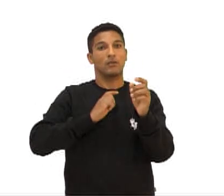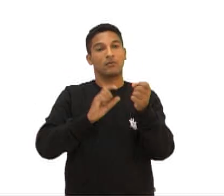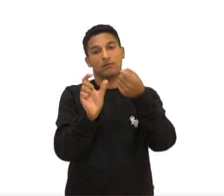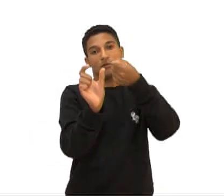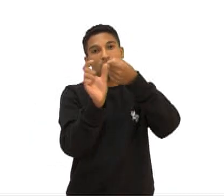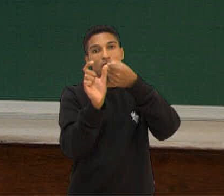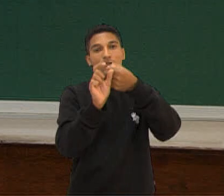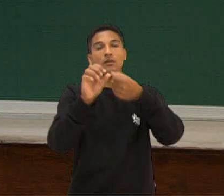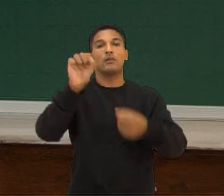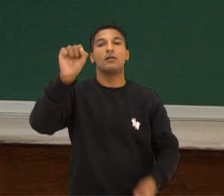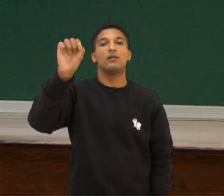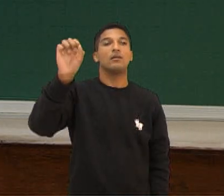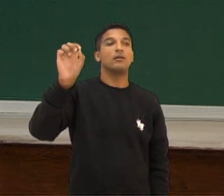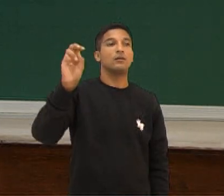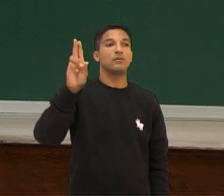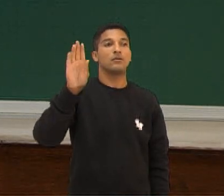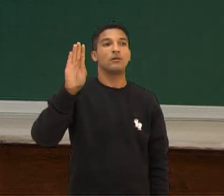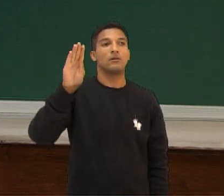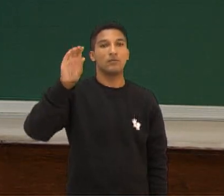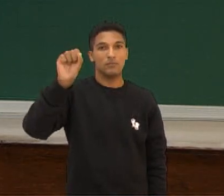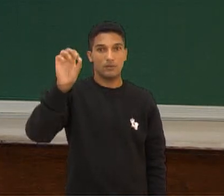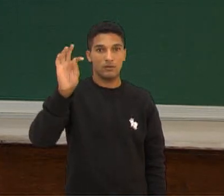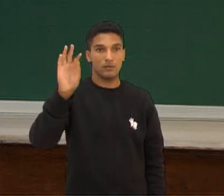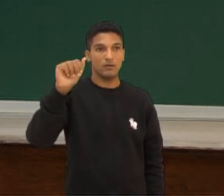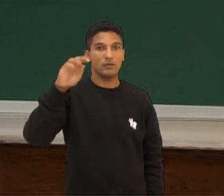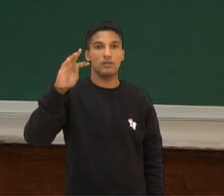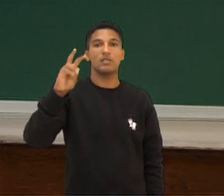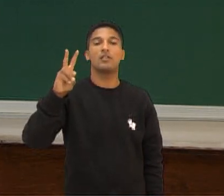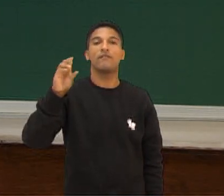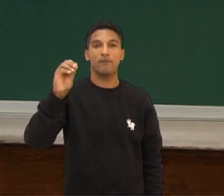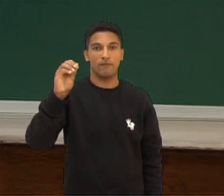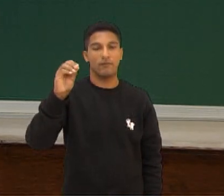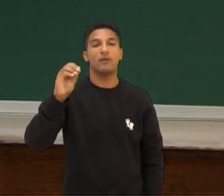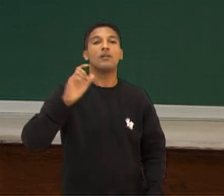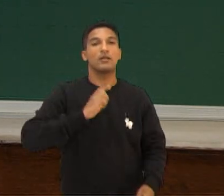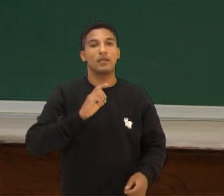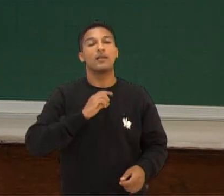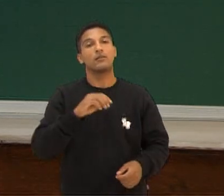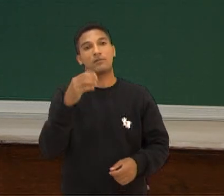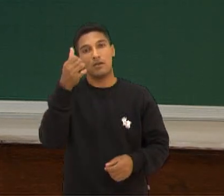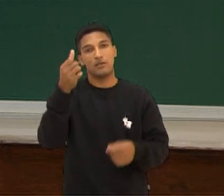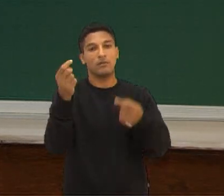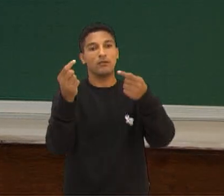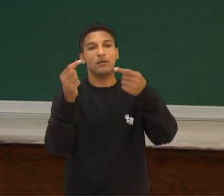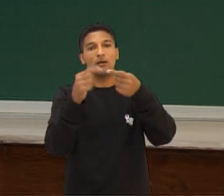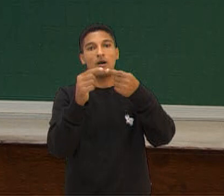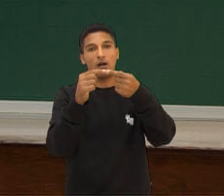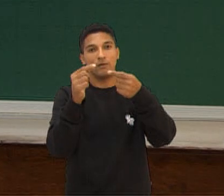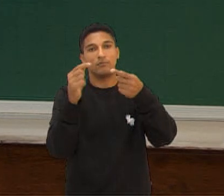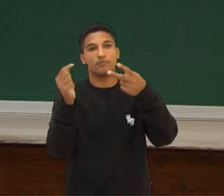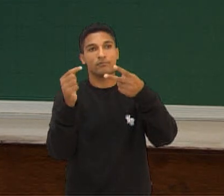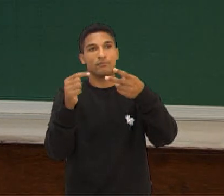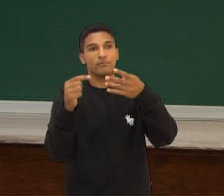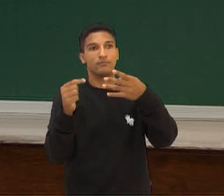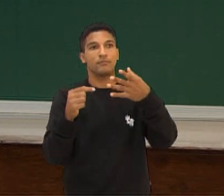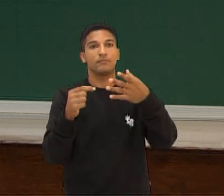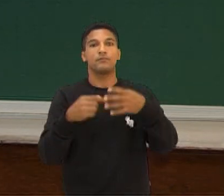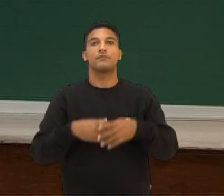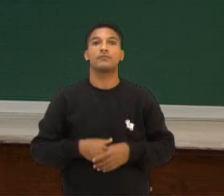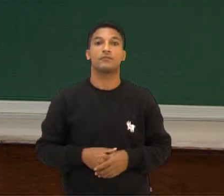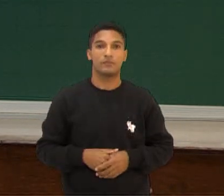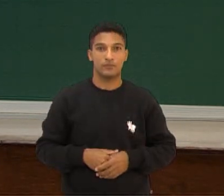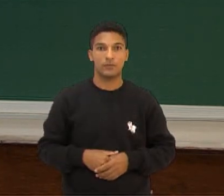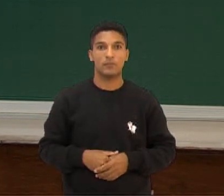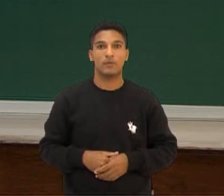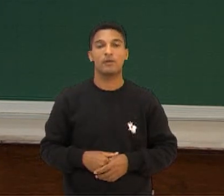havíamos falado que são em número de 6. Né? Subjetivo, objetiva direta, objetiva